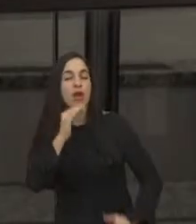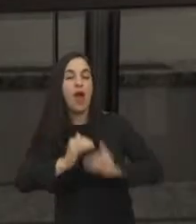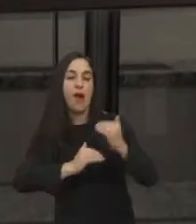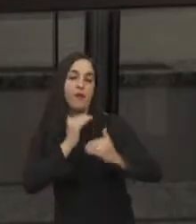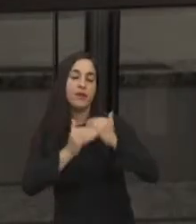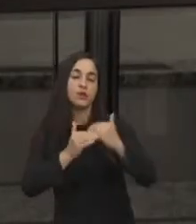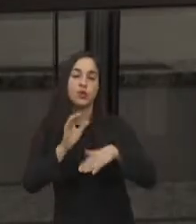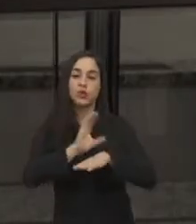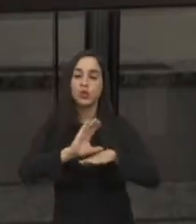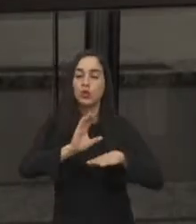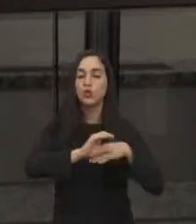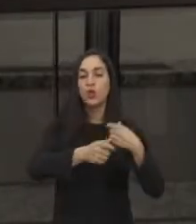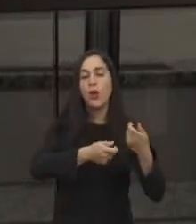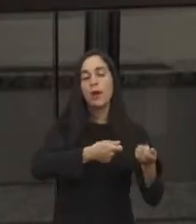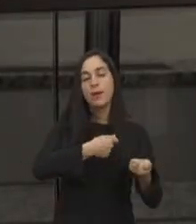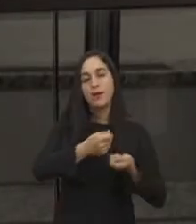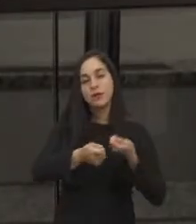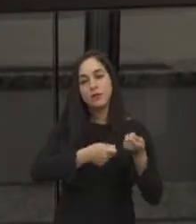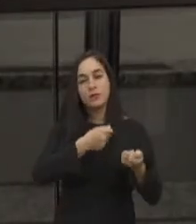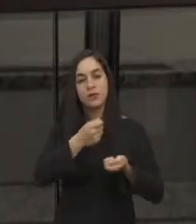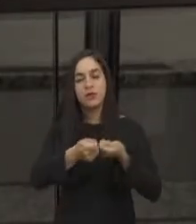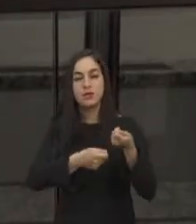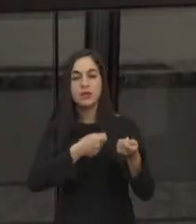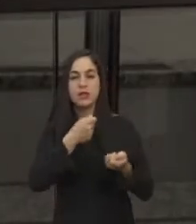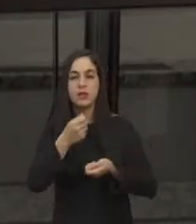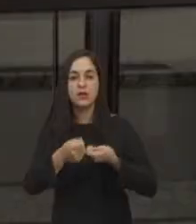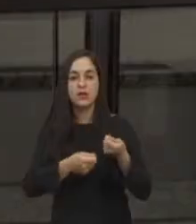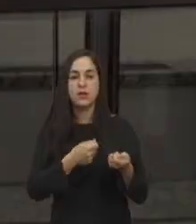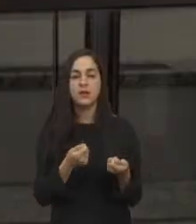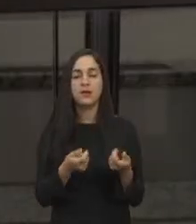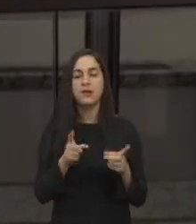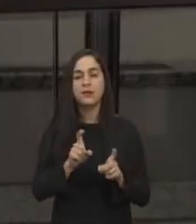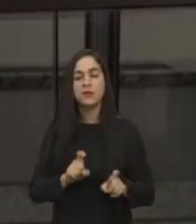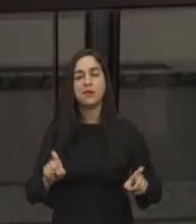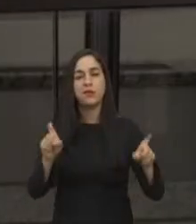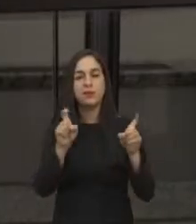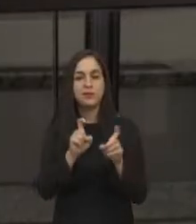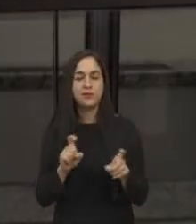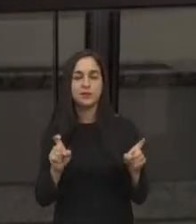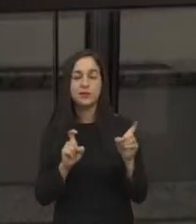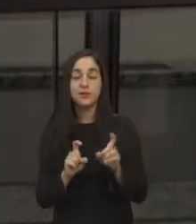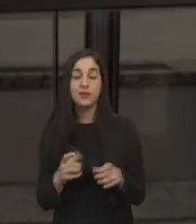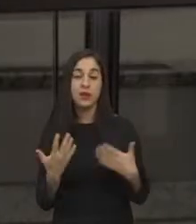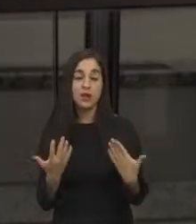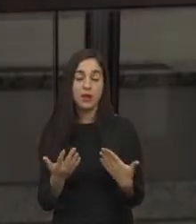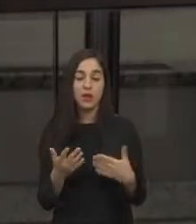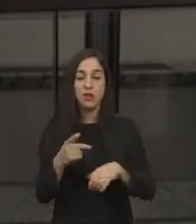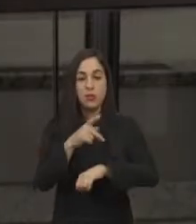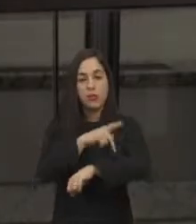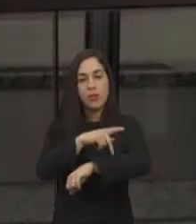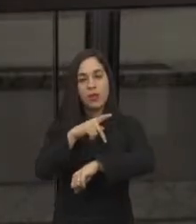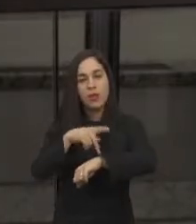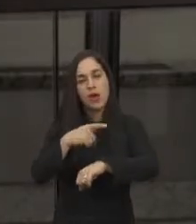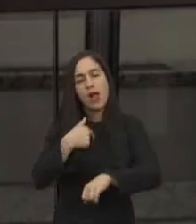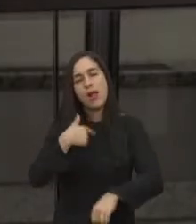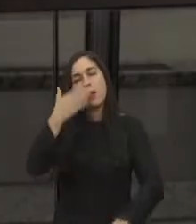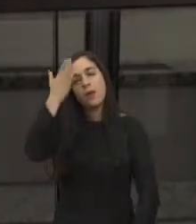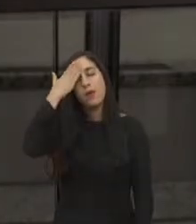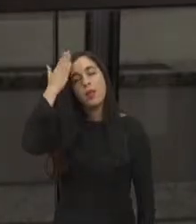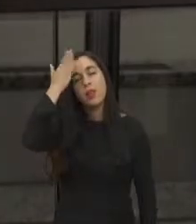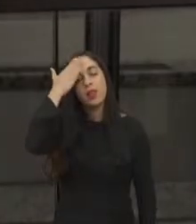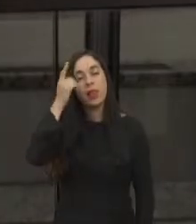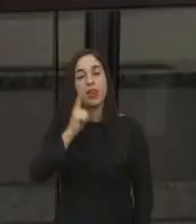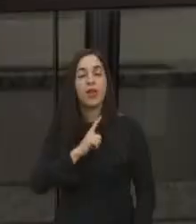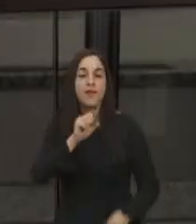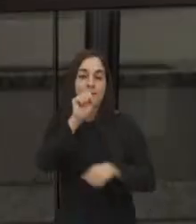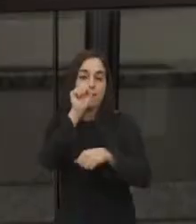cursos da administração, da área da informática. E a pedagogia, eu entendo que ela tem um número de vagas